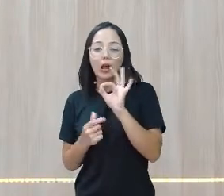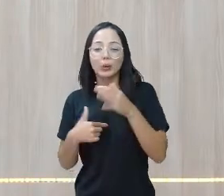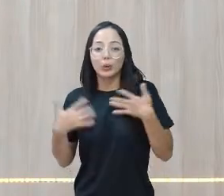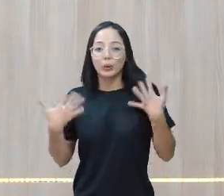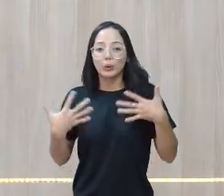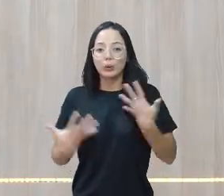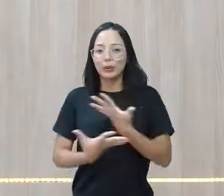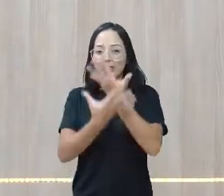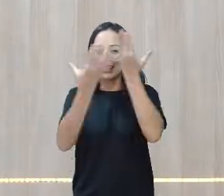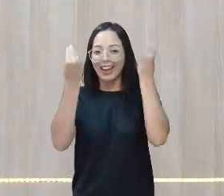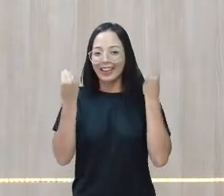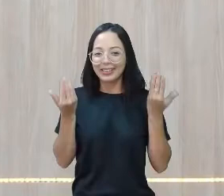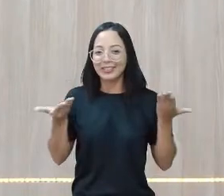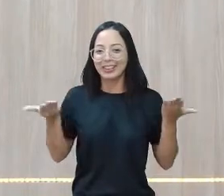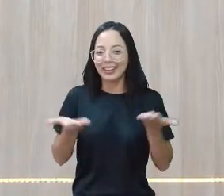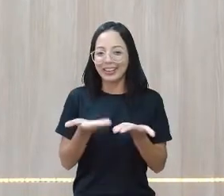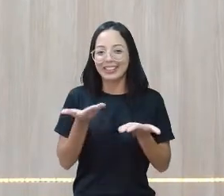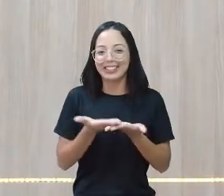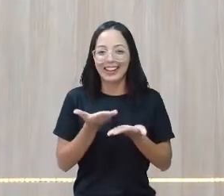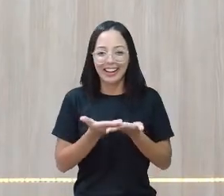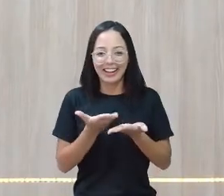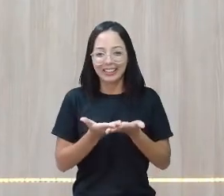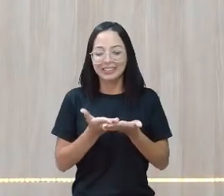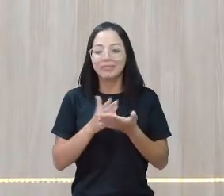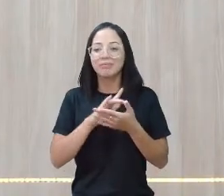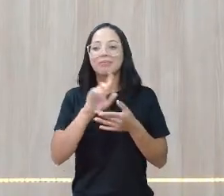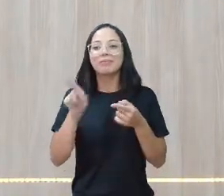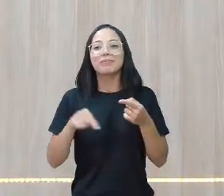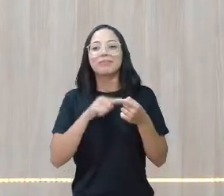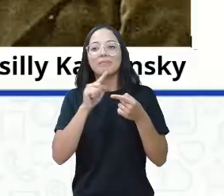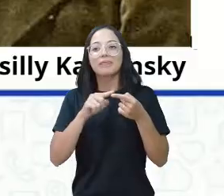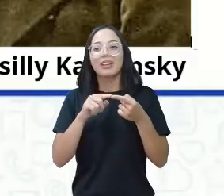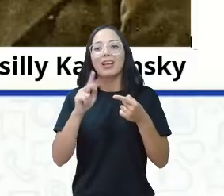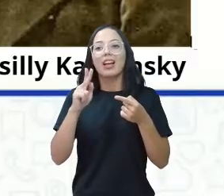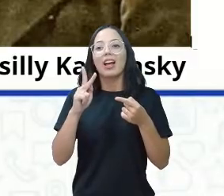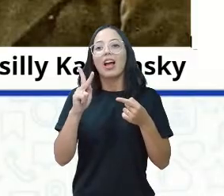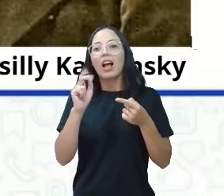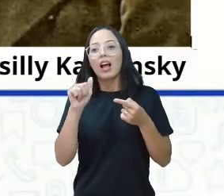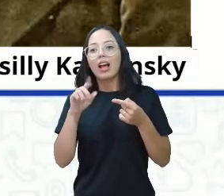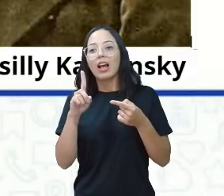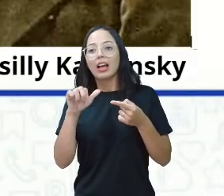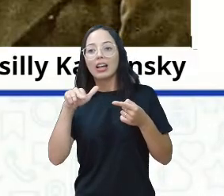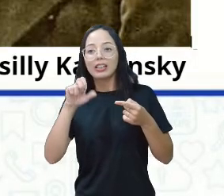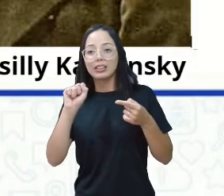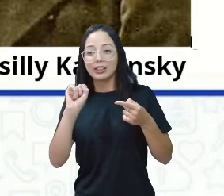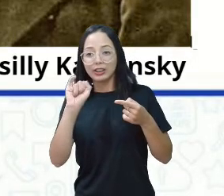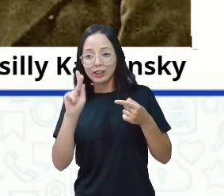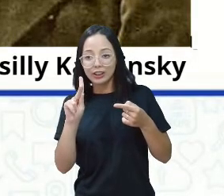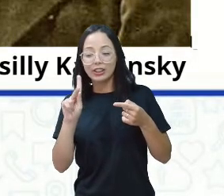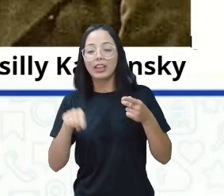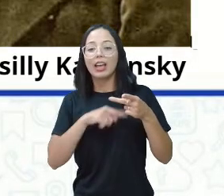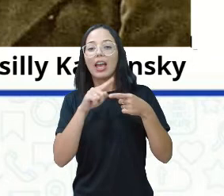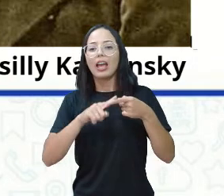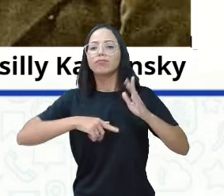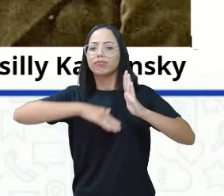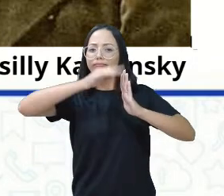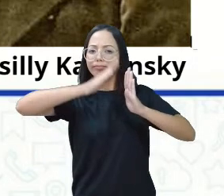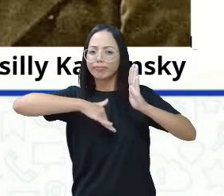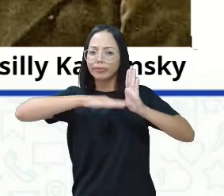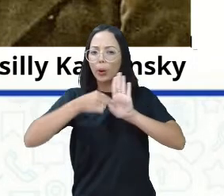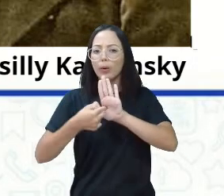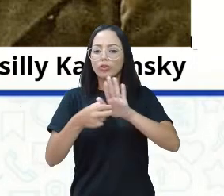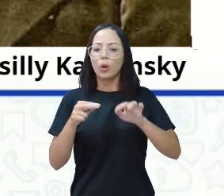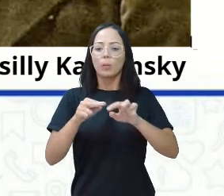Vou me empolgando aqui na aula. Então, o Kandinsky, né, ele era pintor, né? E ele se destacou, né, pelo